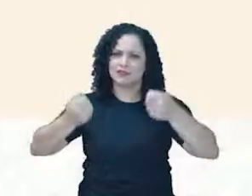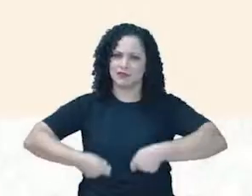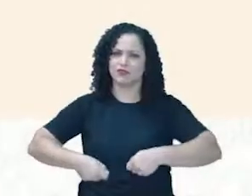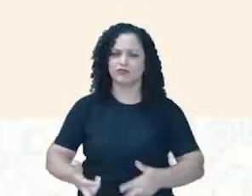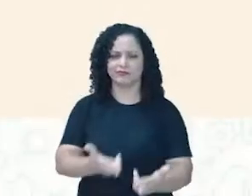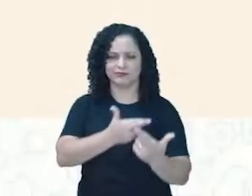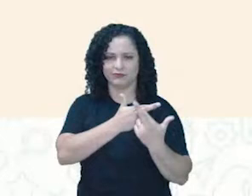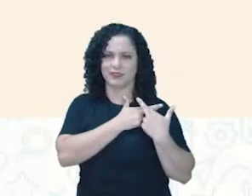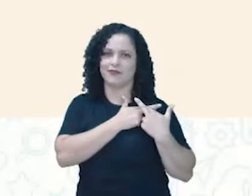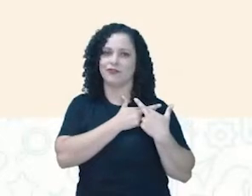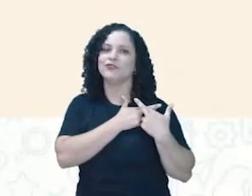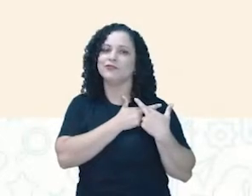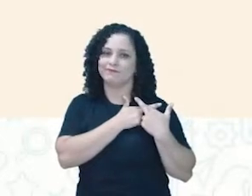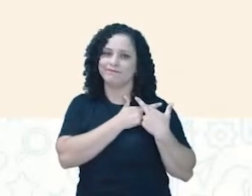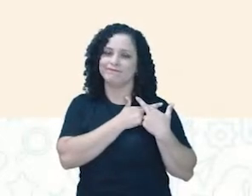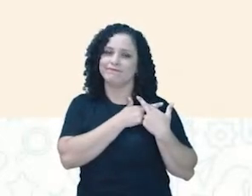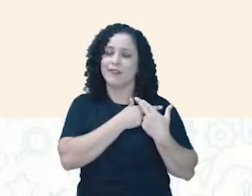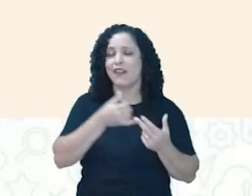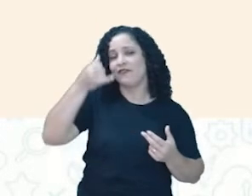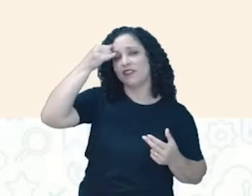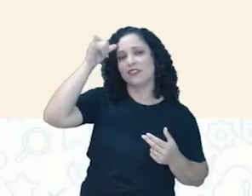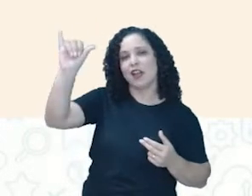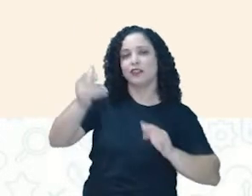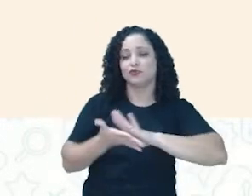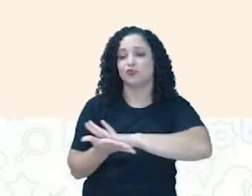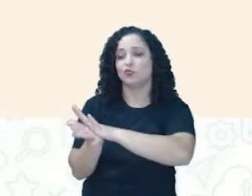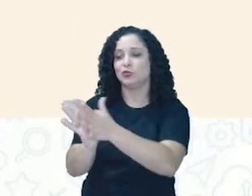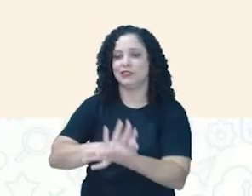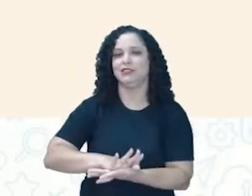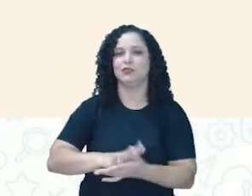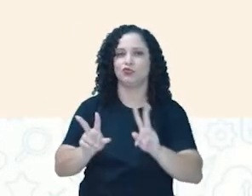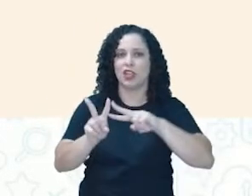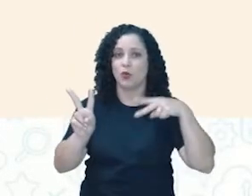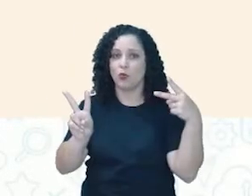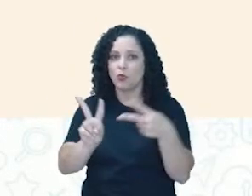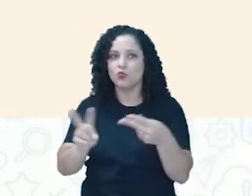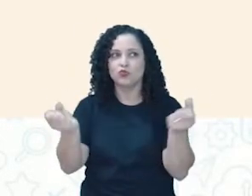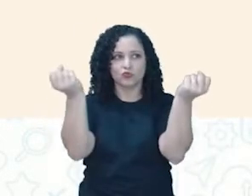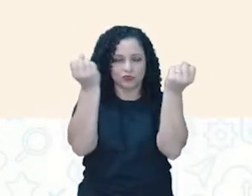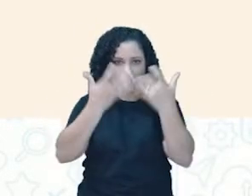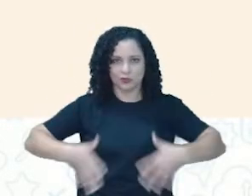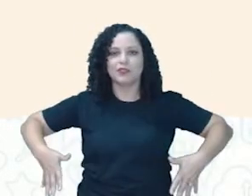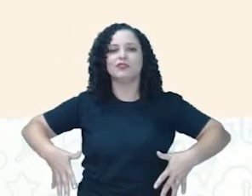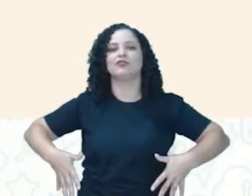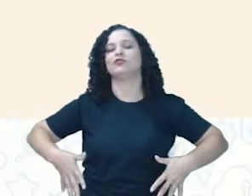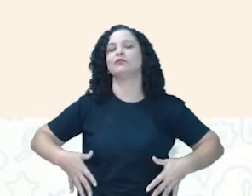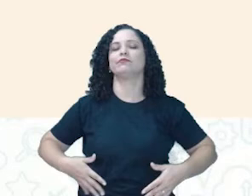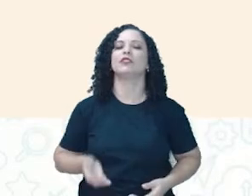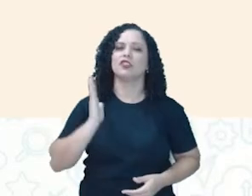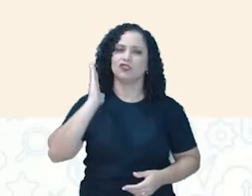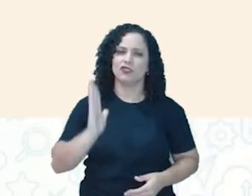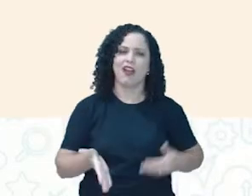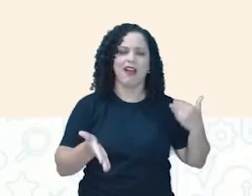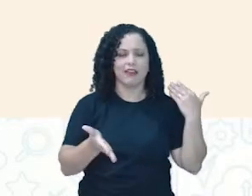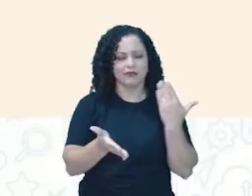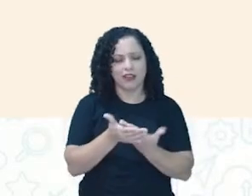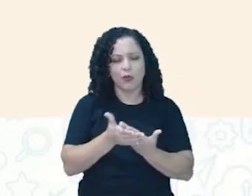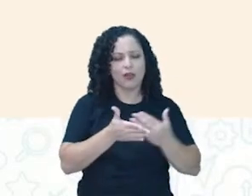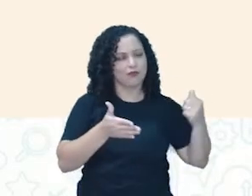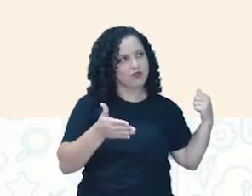ser responsáveis para não esgotar os nossos recursos, né? Que isso a gente vem falando nas aulas